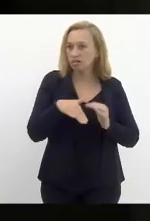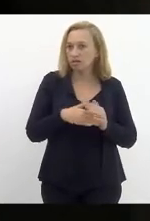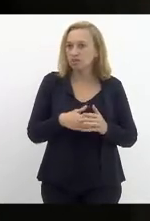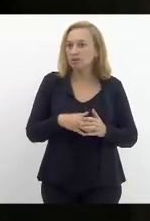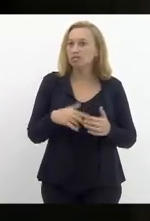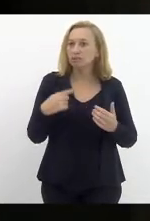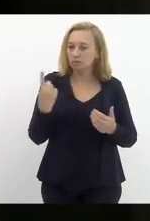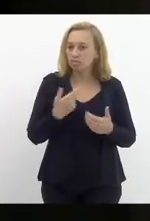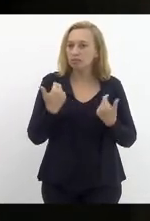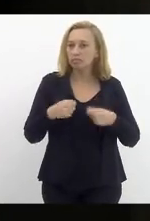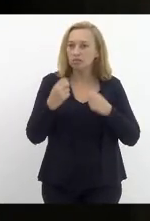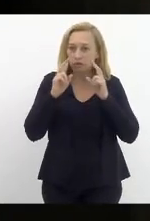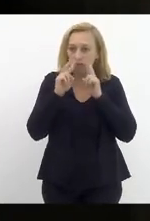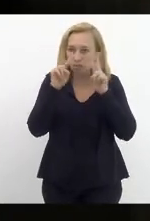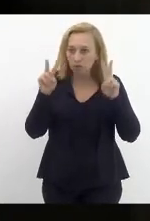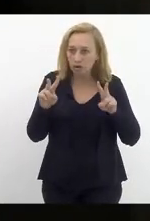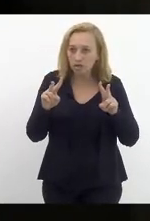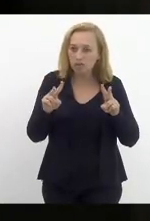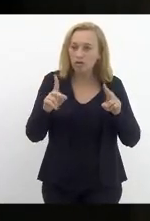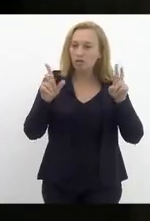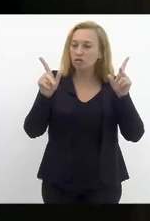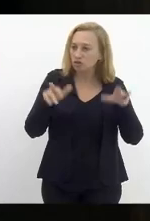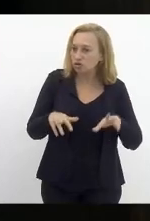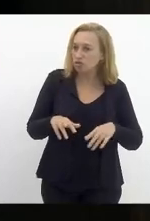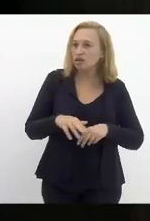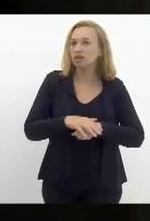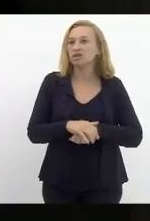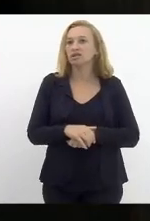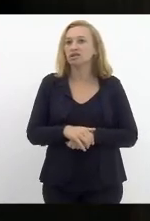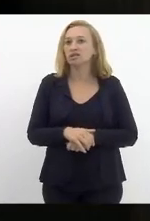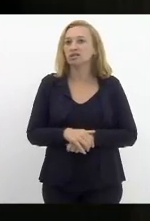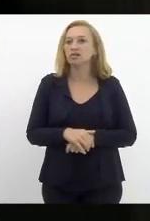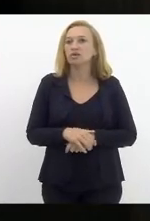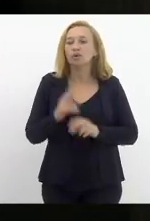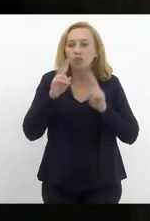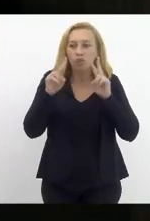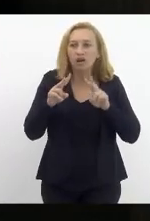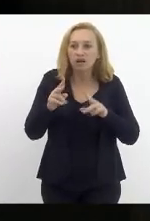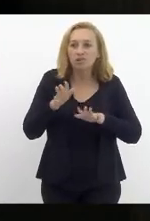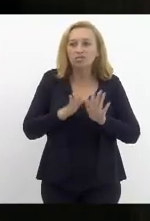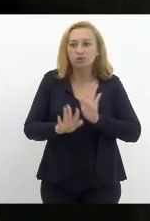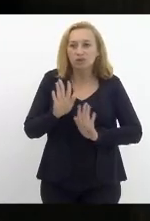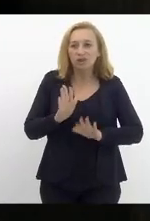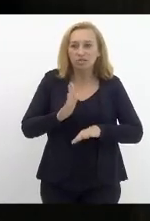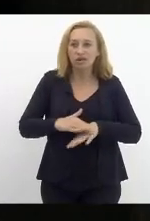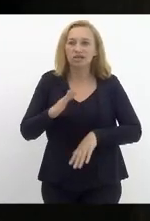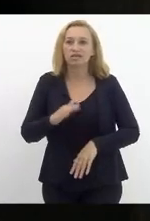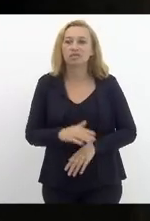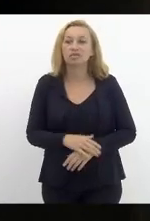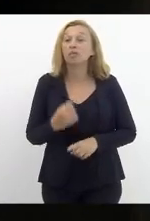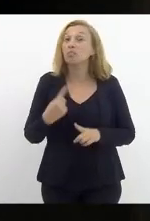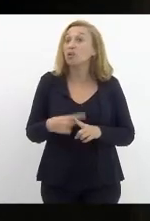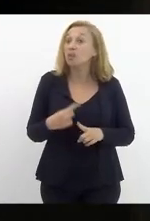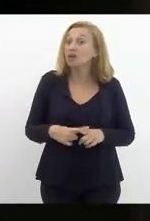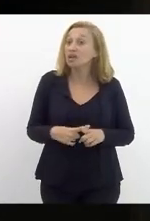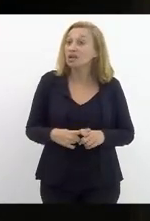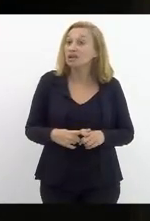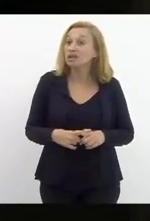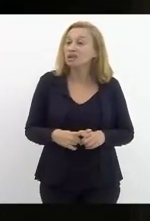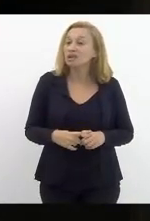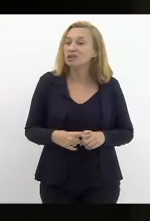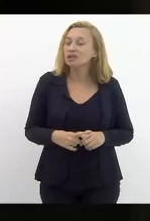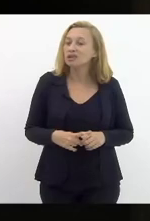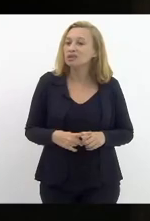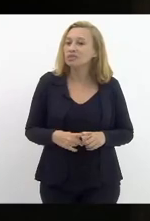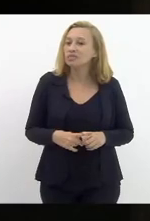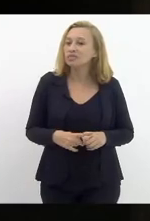gente precisa de um olhar com uma diferença, sabe, um olhar com um pouquinho mais de cuidado. Porque a gente teve uma abertura